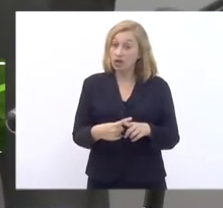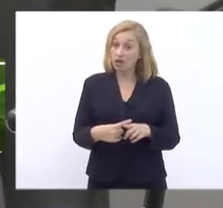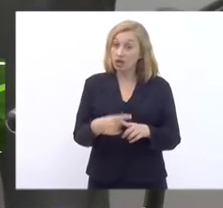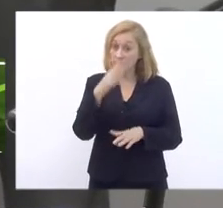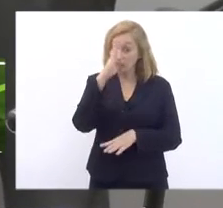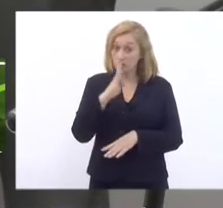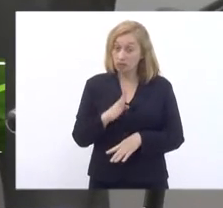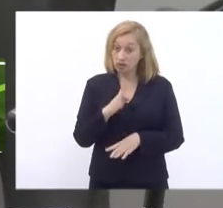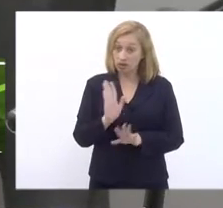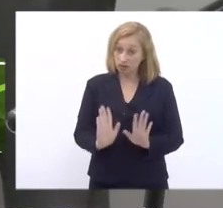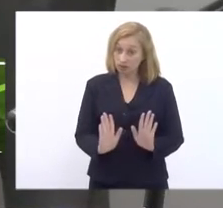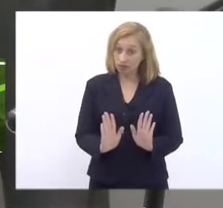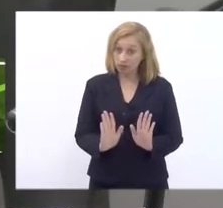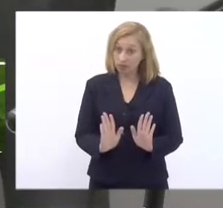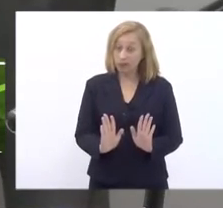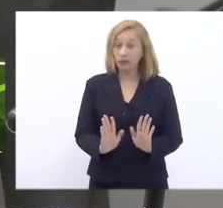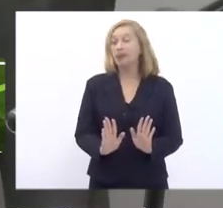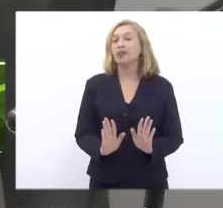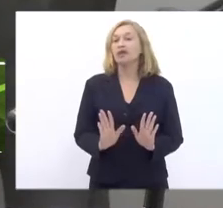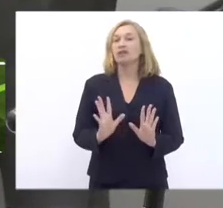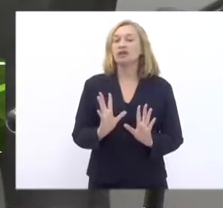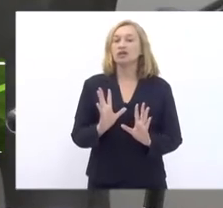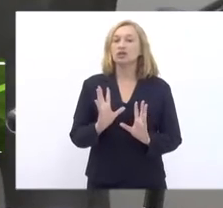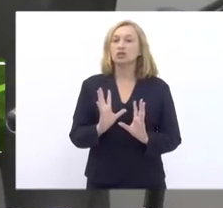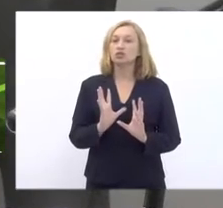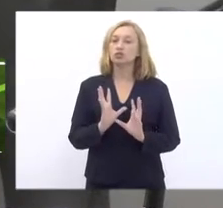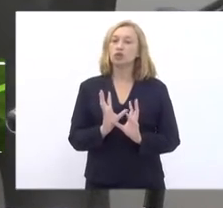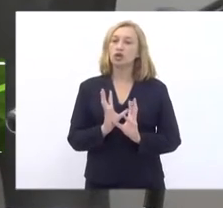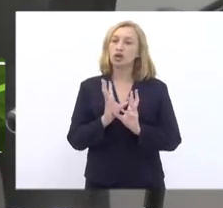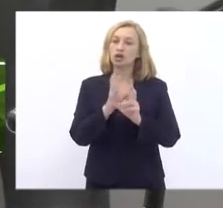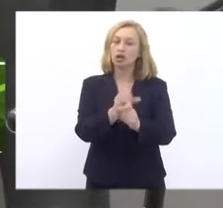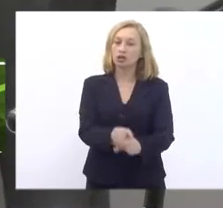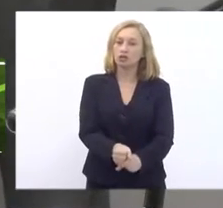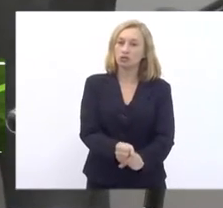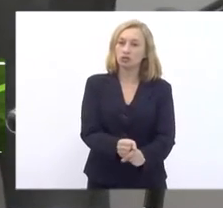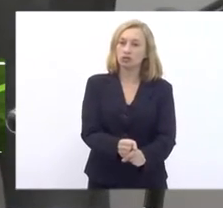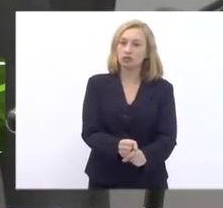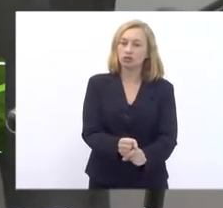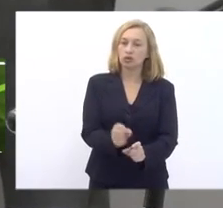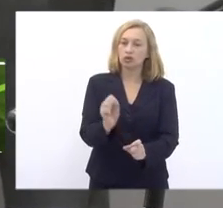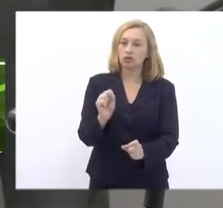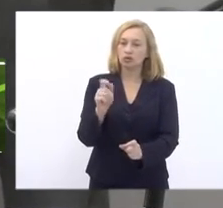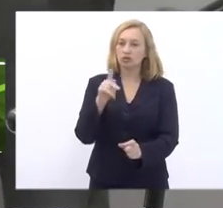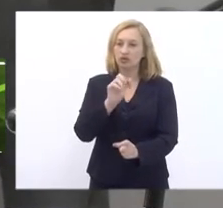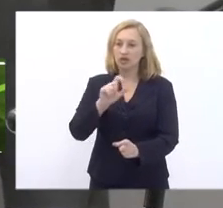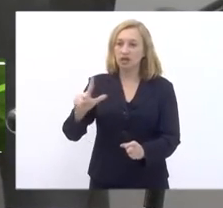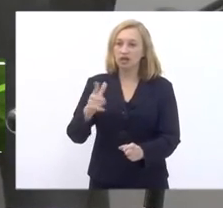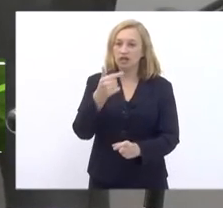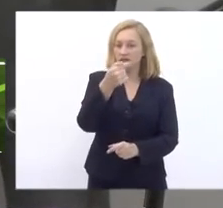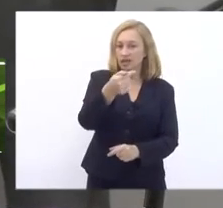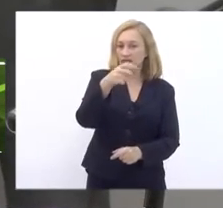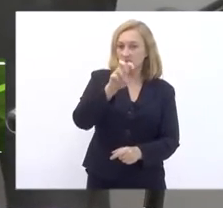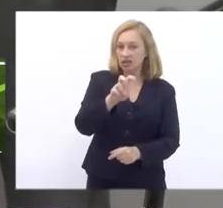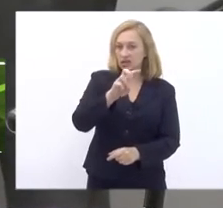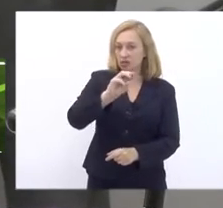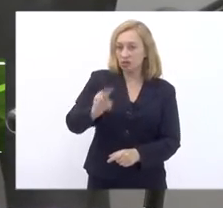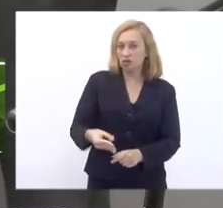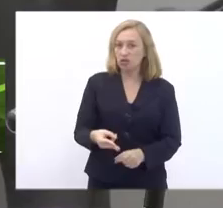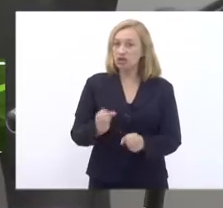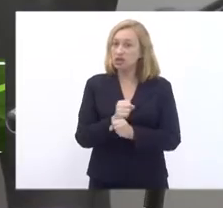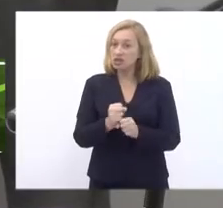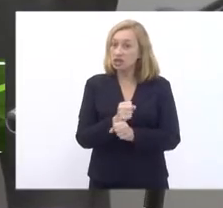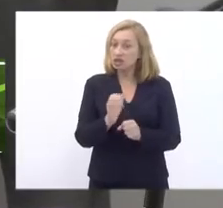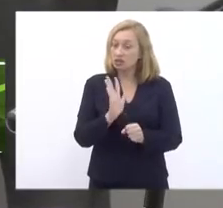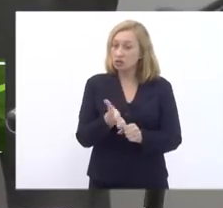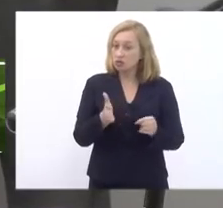gratuidades, fazendo uma conta superficial, eu chego a 75 milhões nesse ano durante